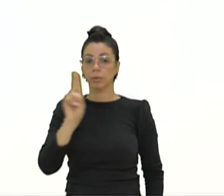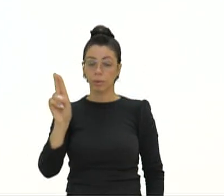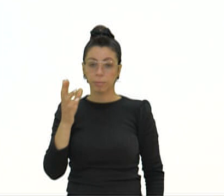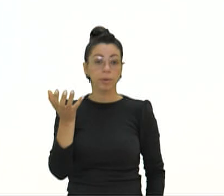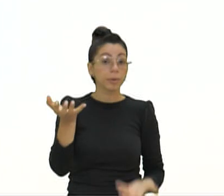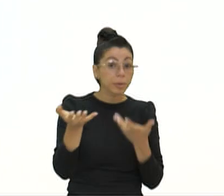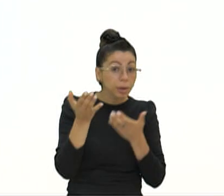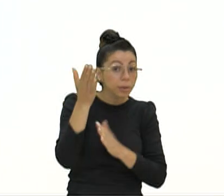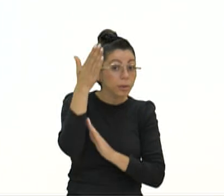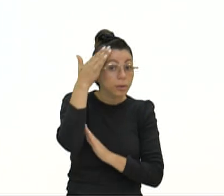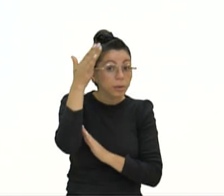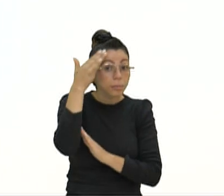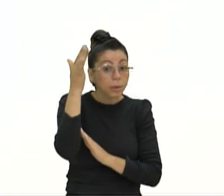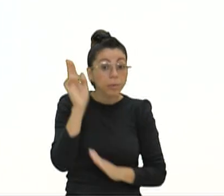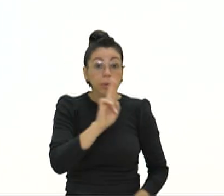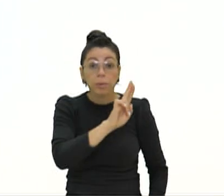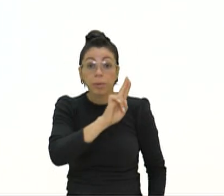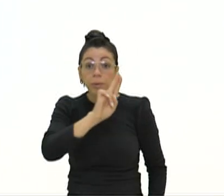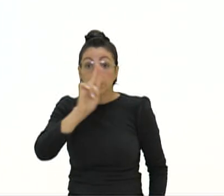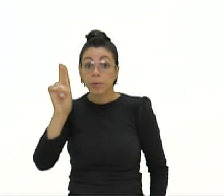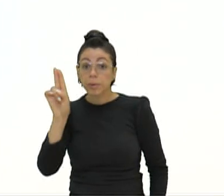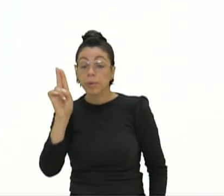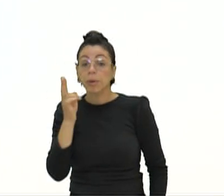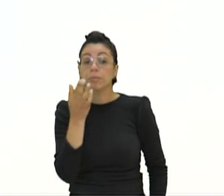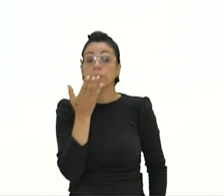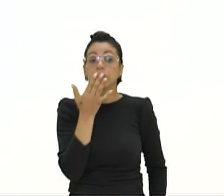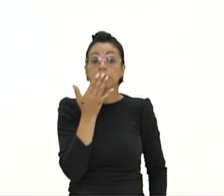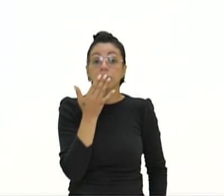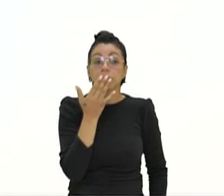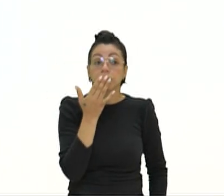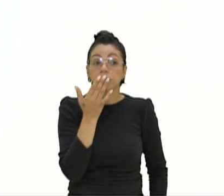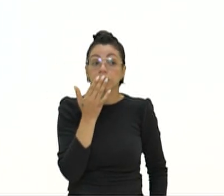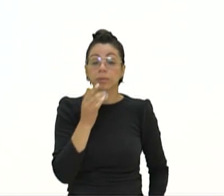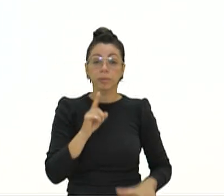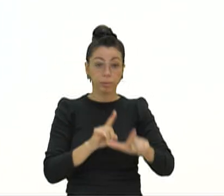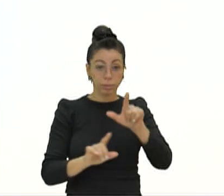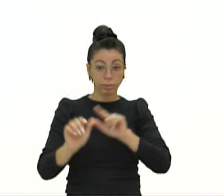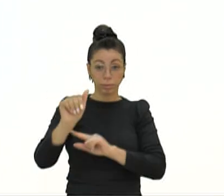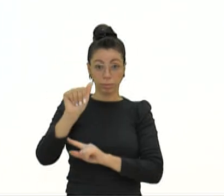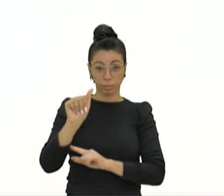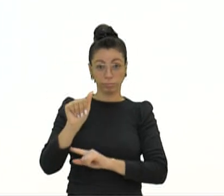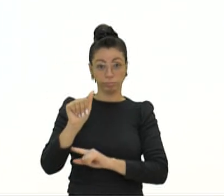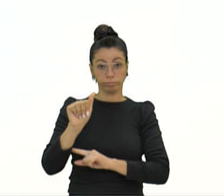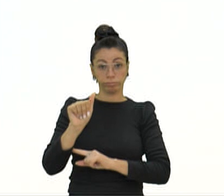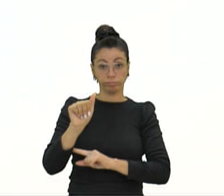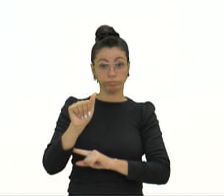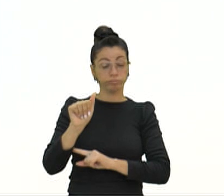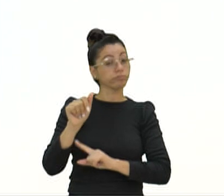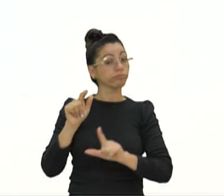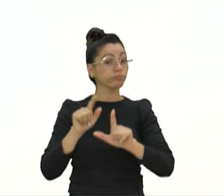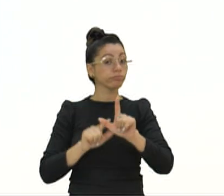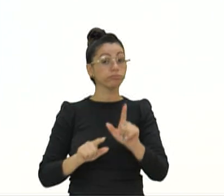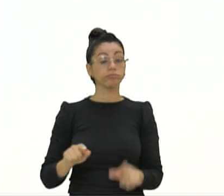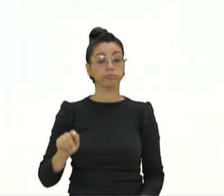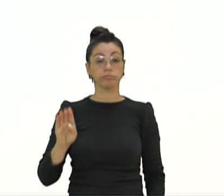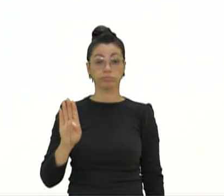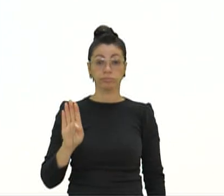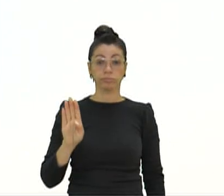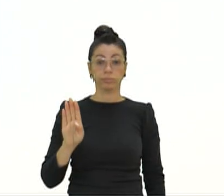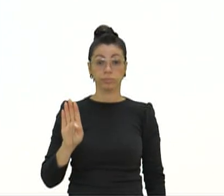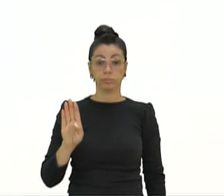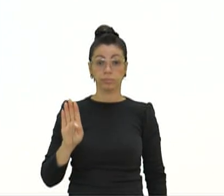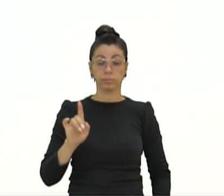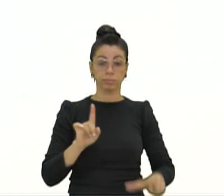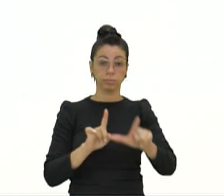quero saber qual é o nome da parte colorida do nosso olho. Letra A, pupila. Letra B,